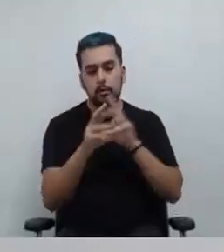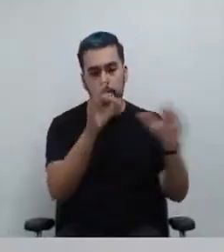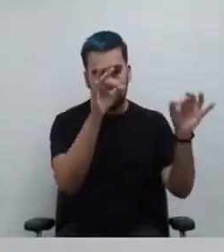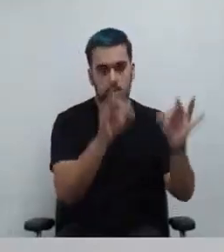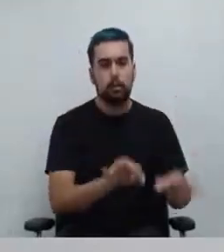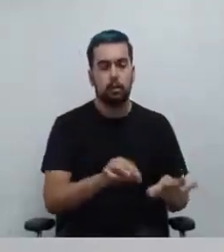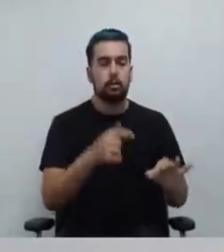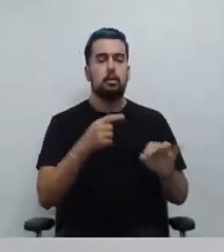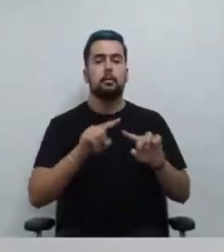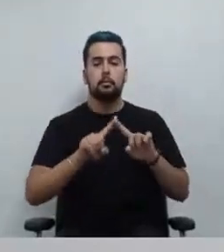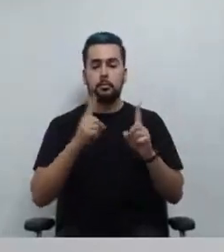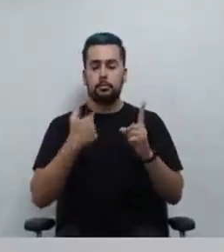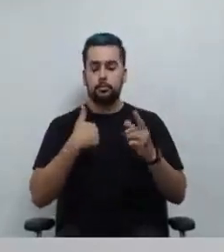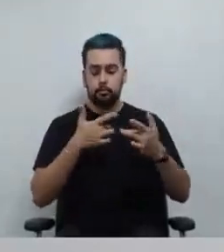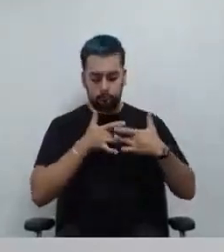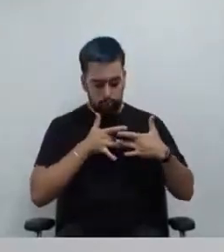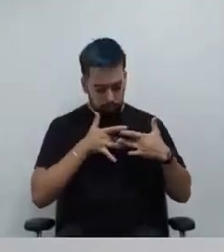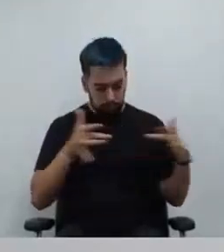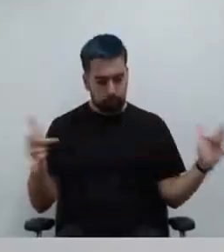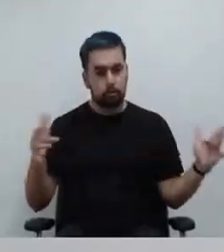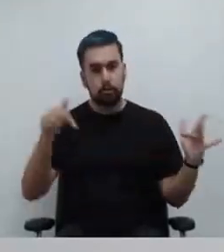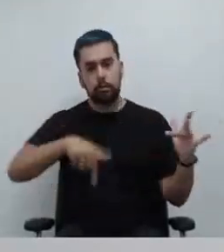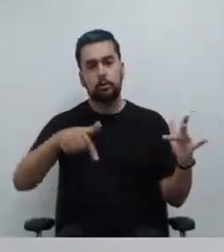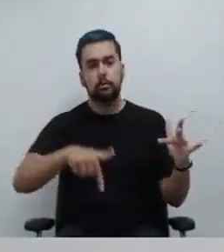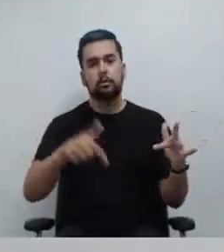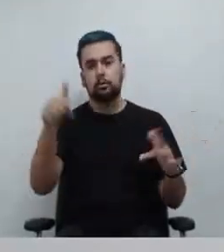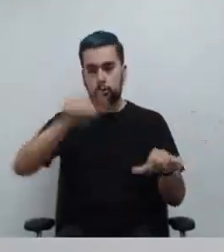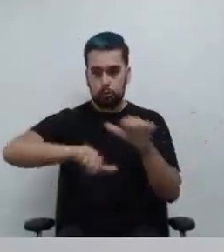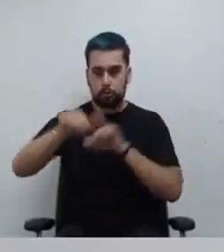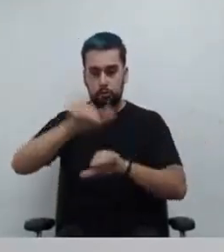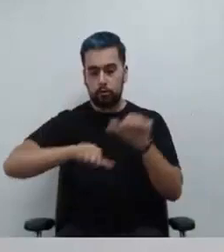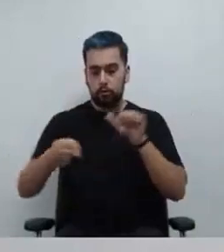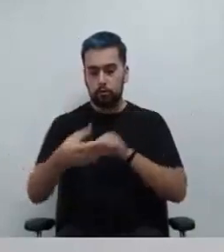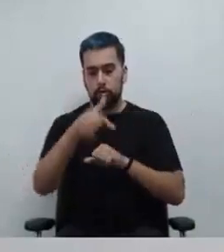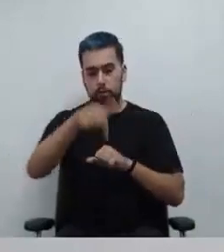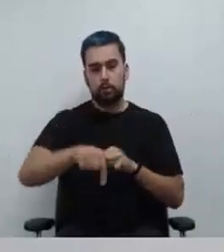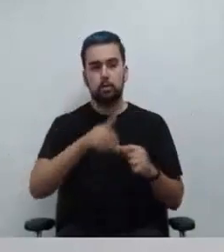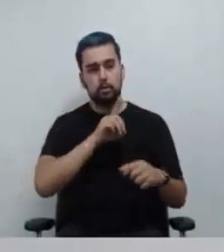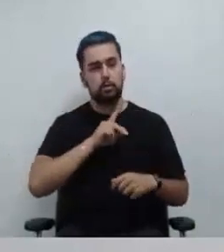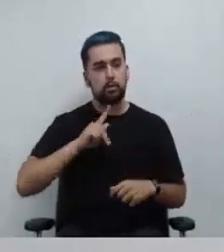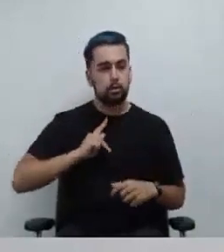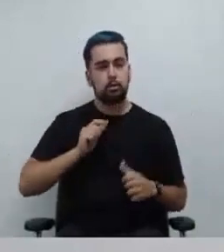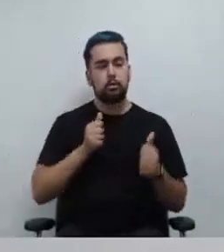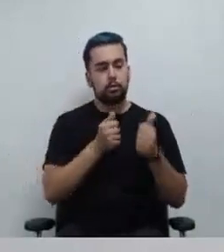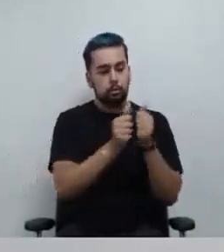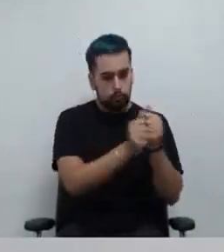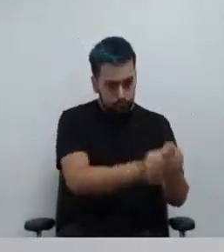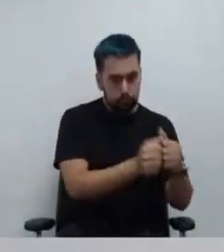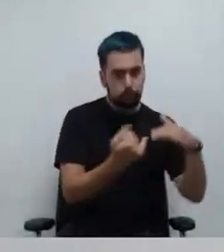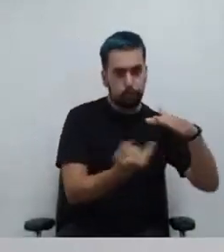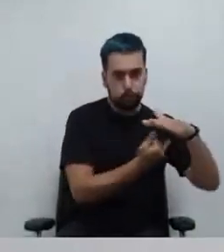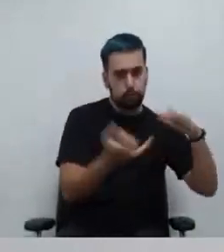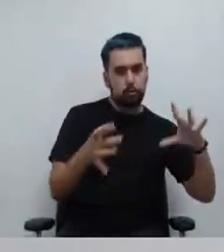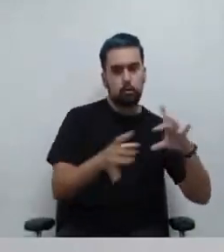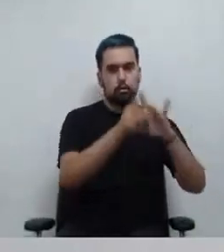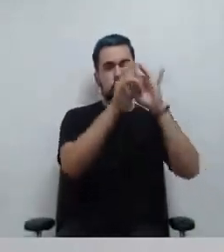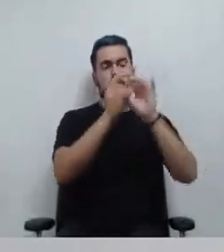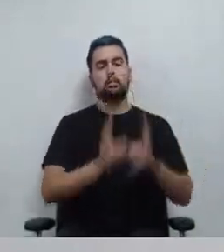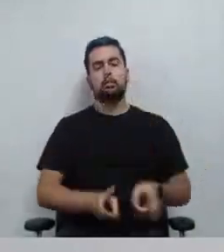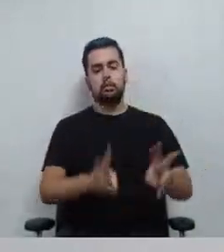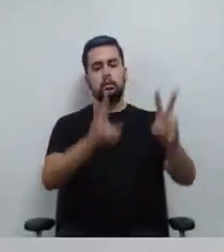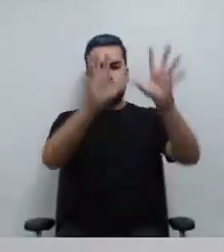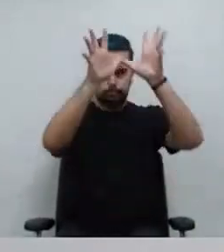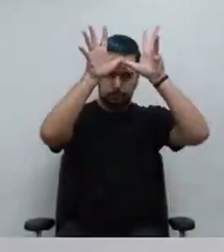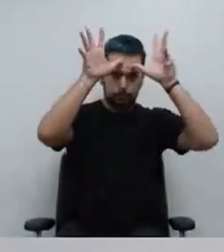aqui, renovando que a Defensoria Pública está em contato direto com as instituições diretamente envolvidas aqui, Tribunal